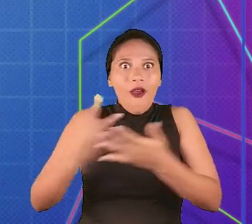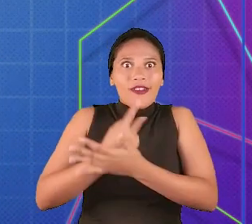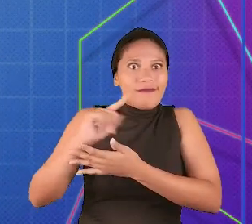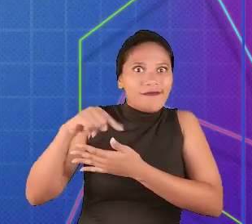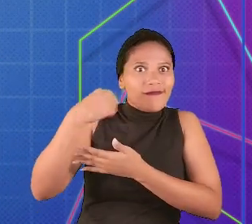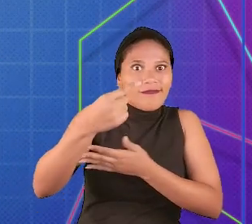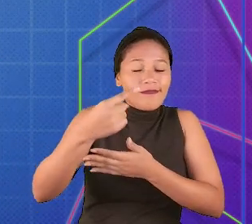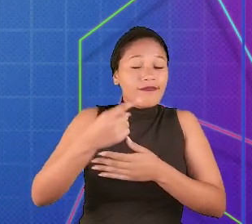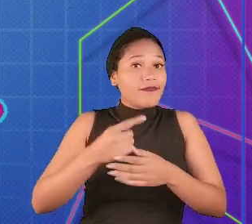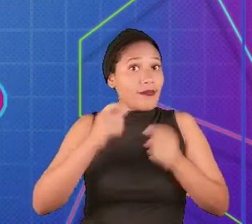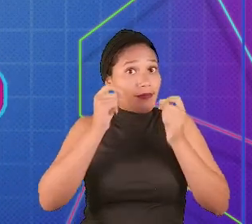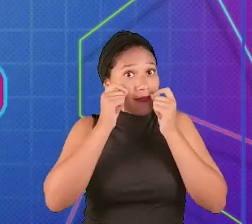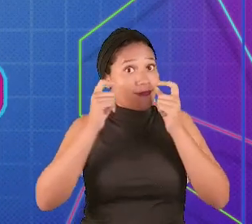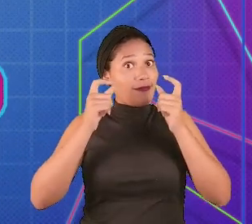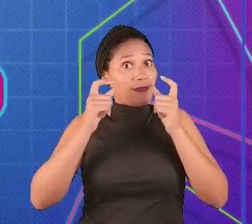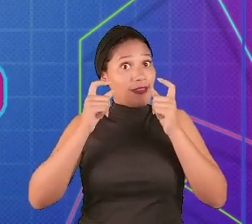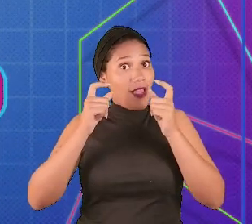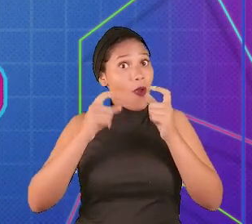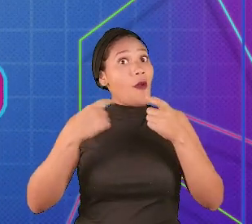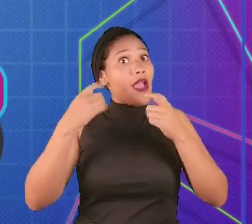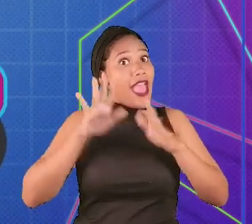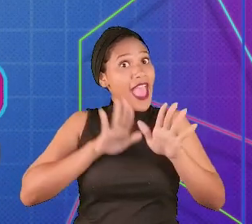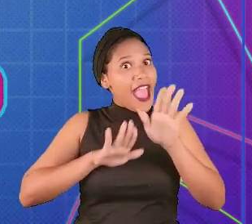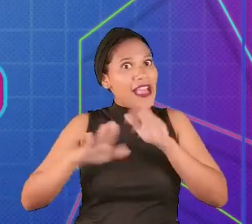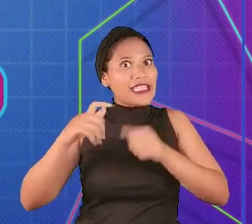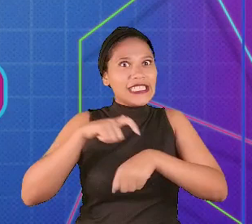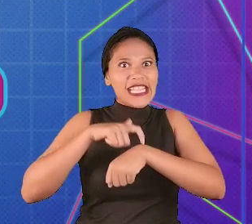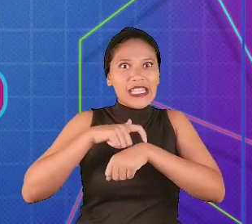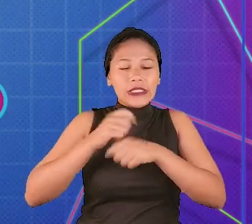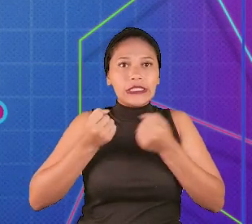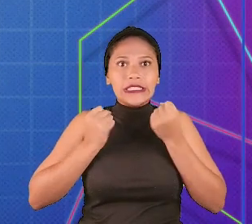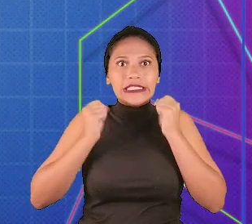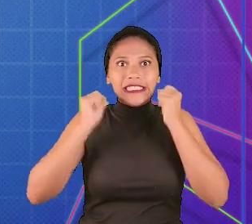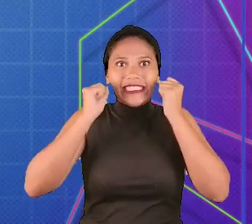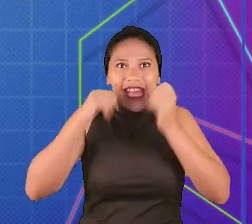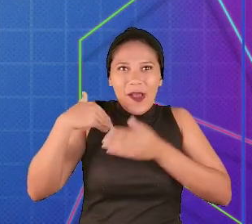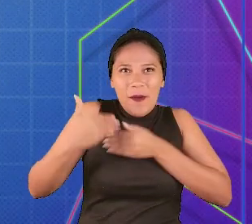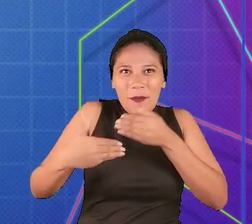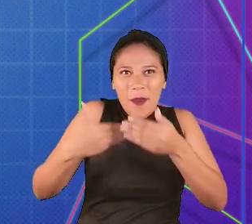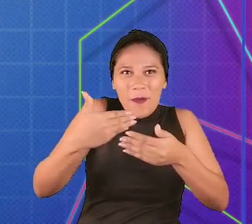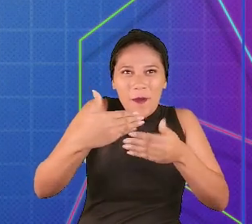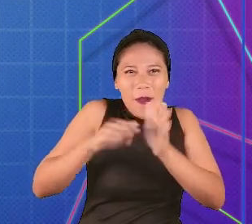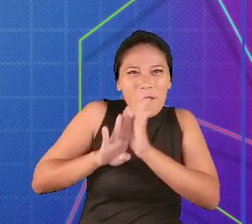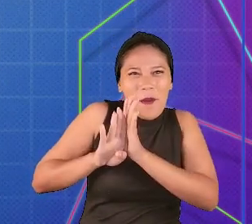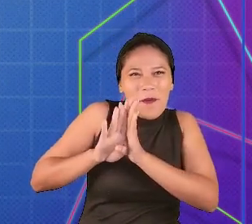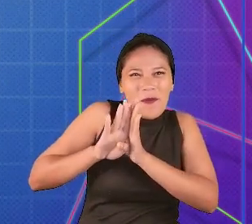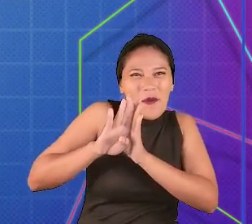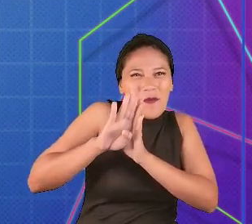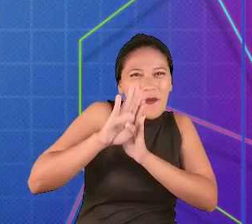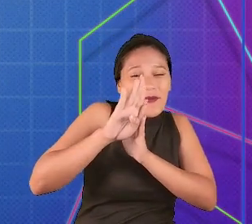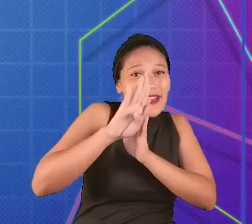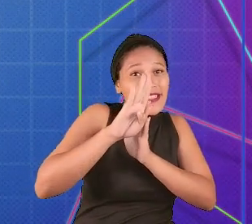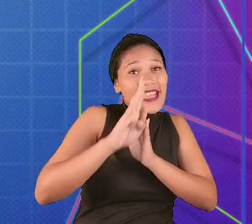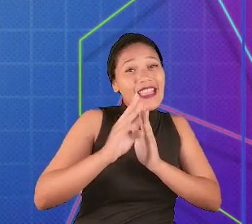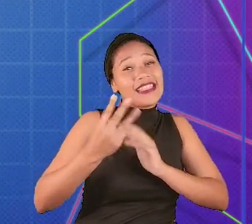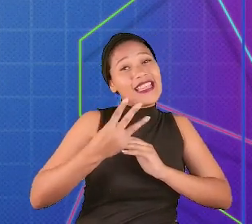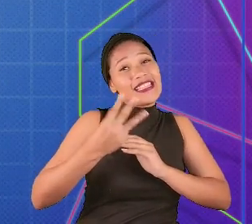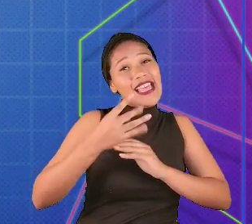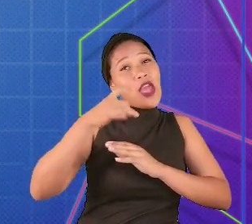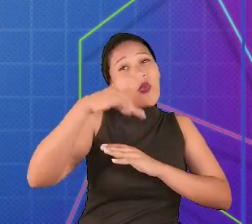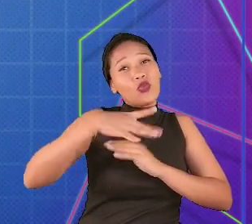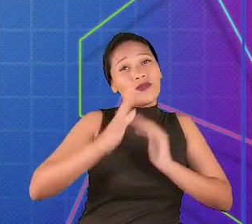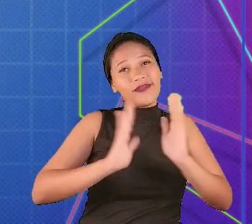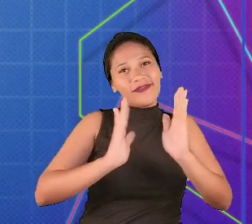em seguida. A tensão vai aumentando aos poucos, de nível em nível. Seu ápice leva à terceira e última